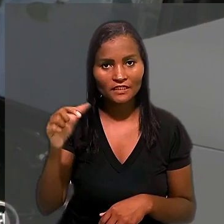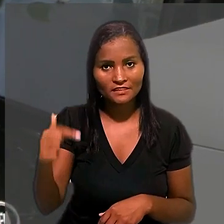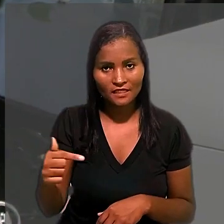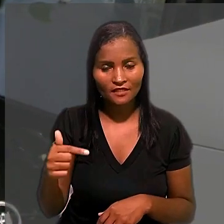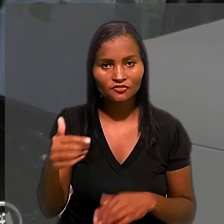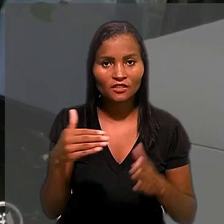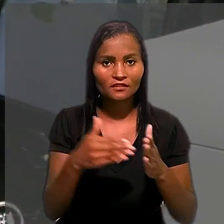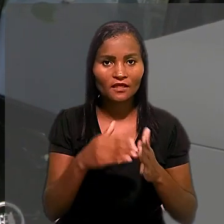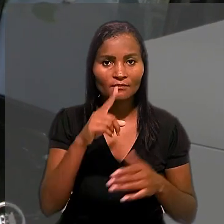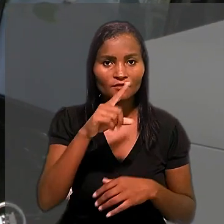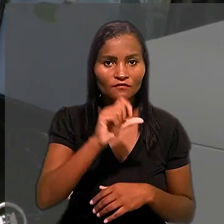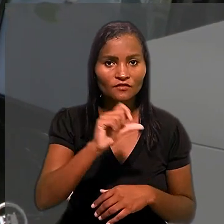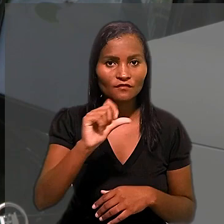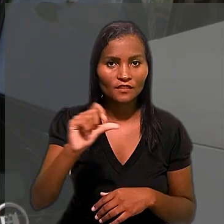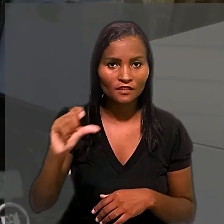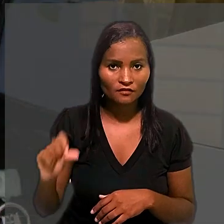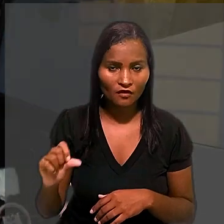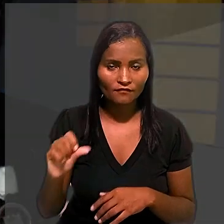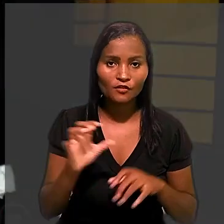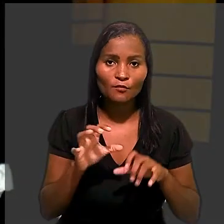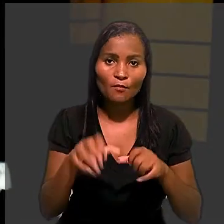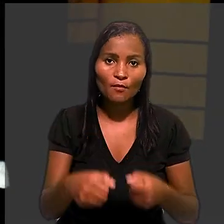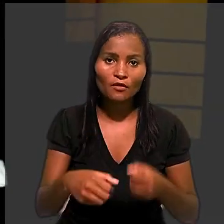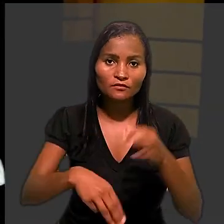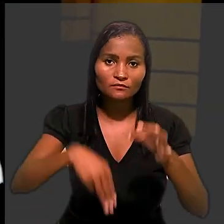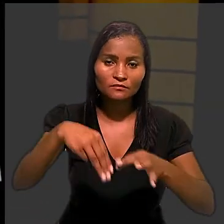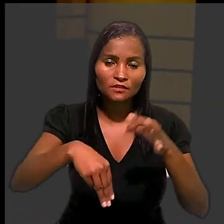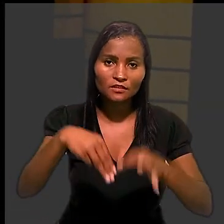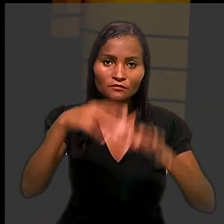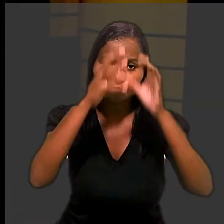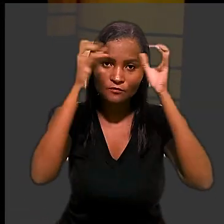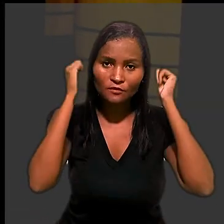1997 e 1999. Tomou